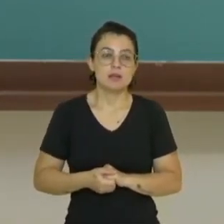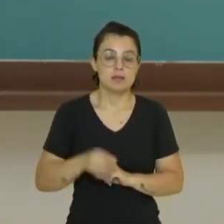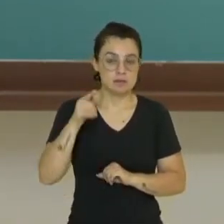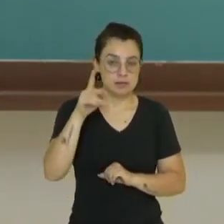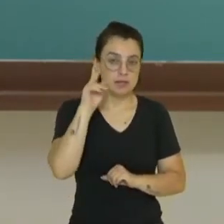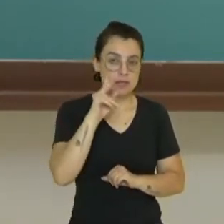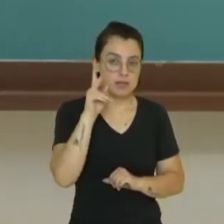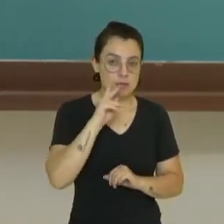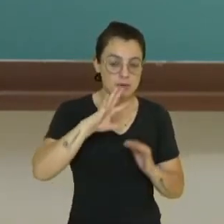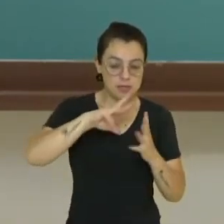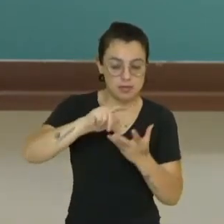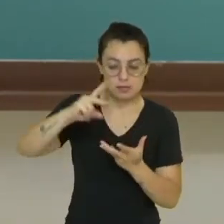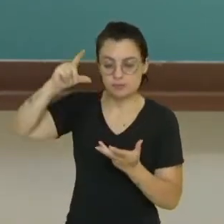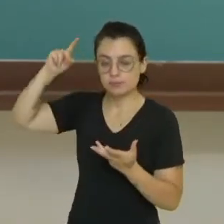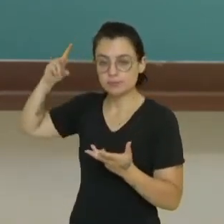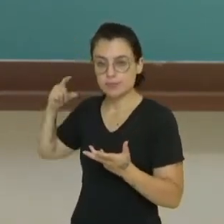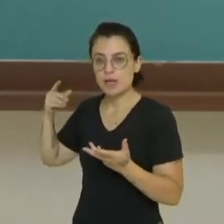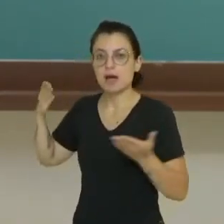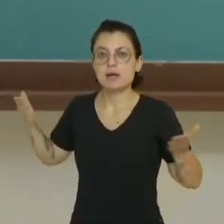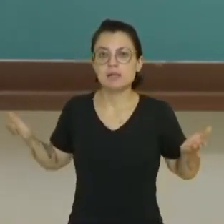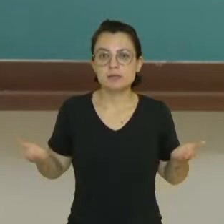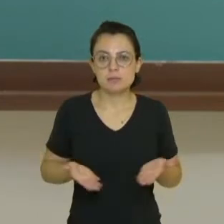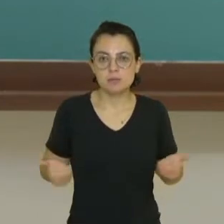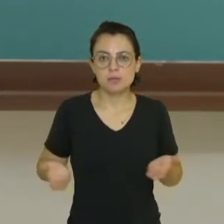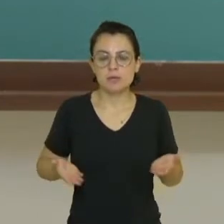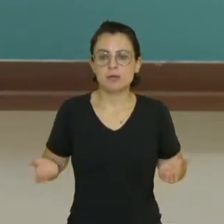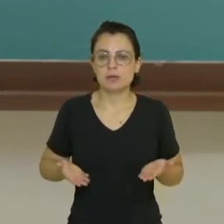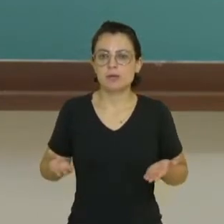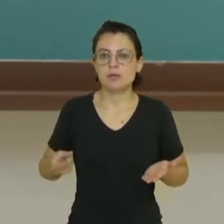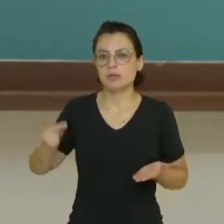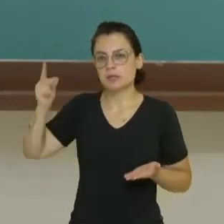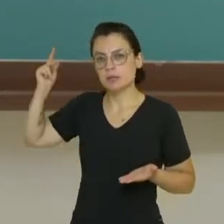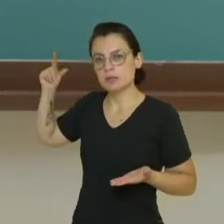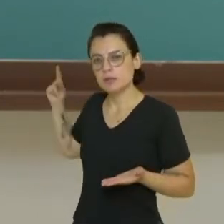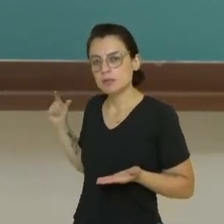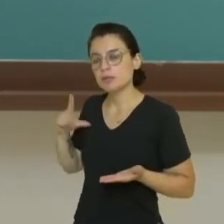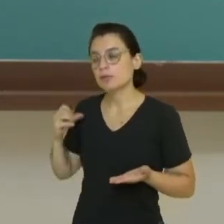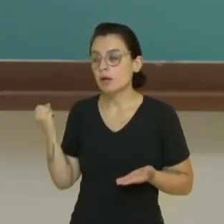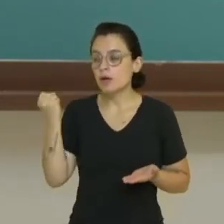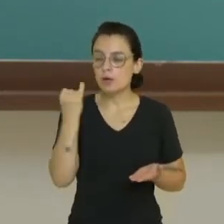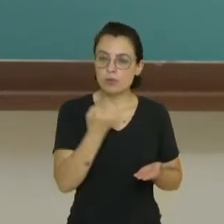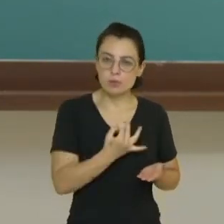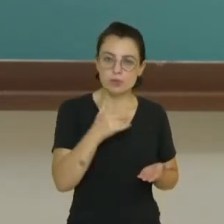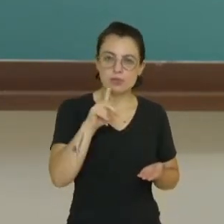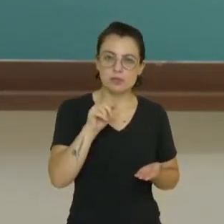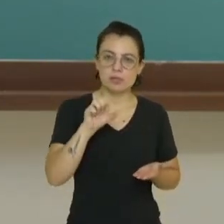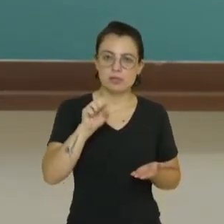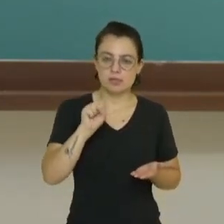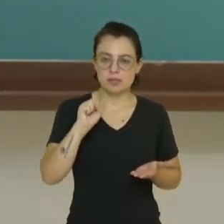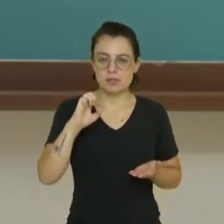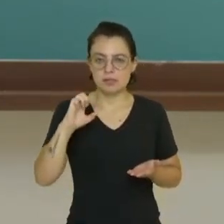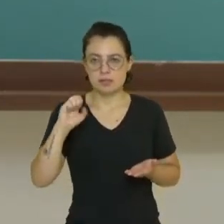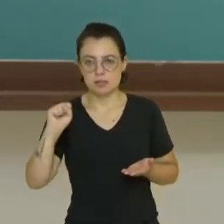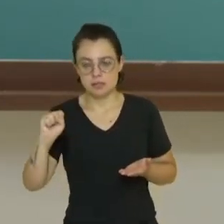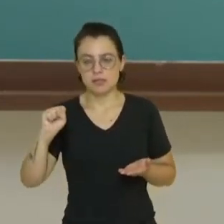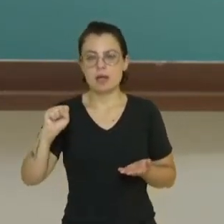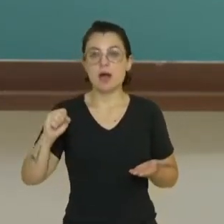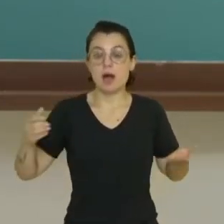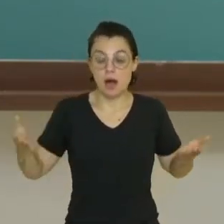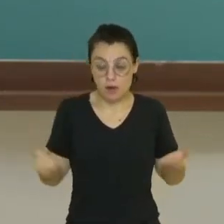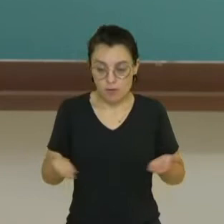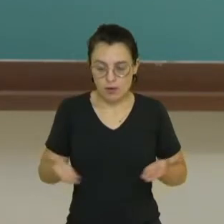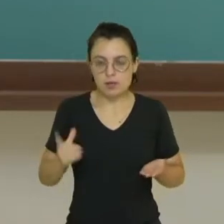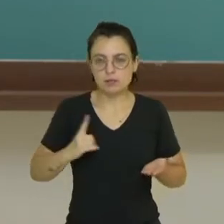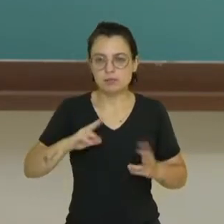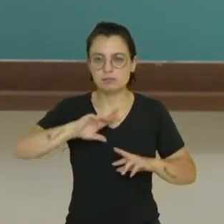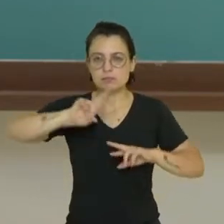atual. Na Terra primitiva, eu tinha alguns gases presentes. E agora, na nossa atmosfera,